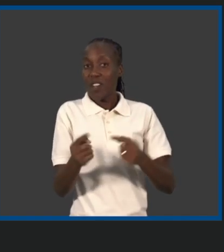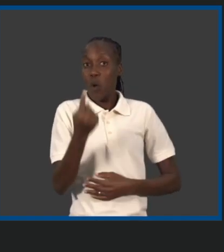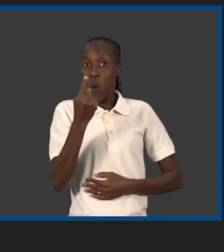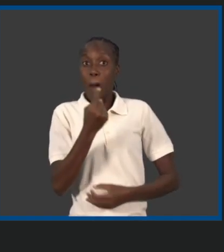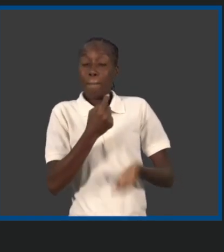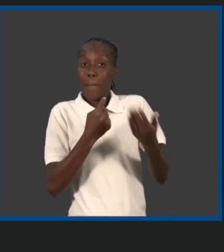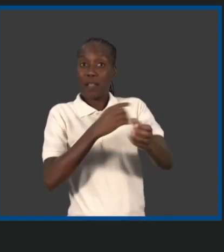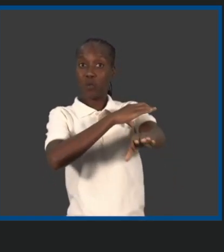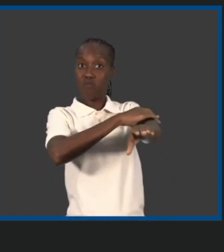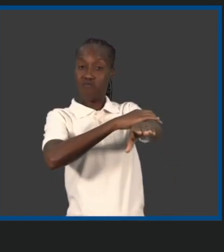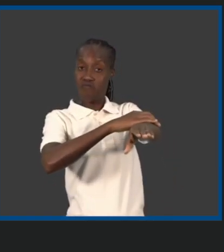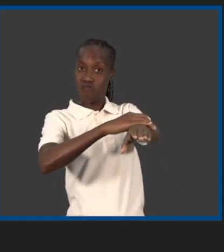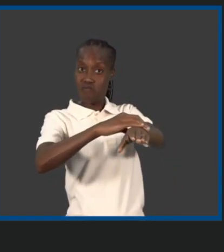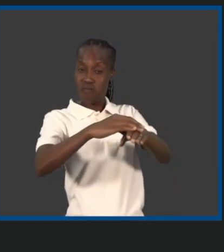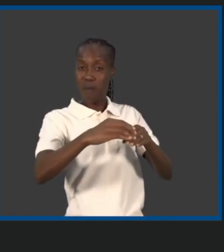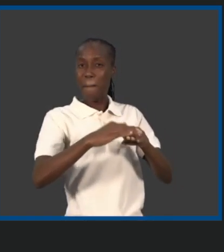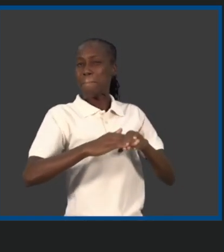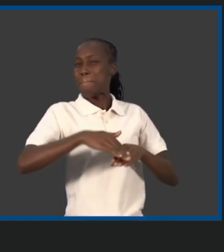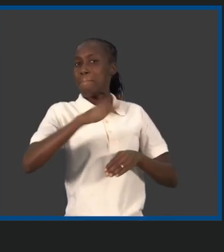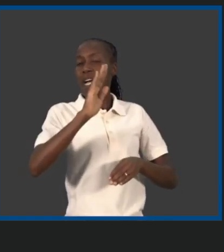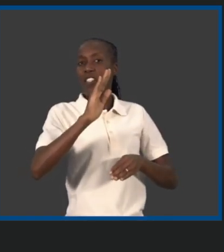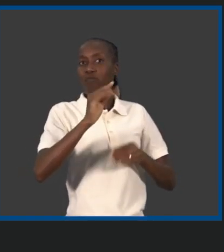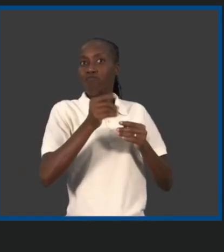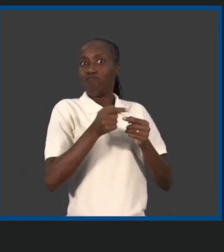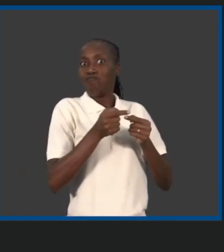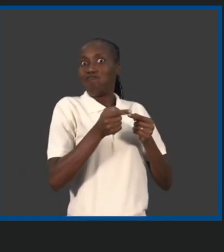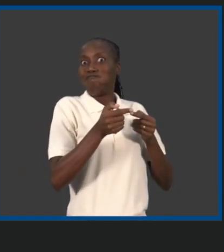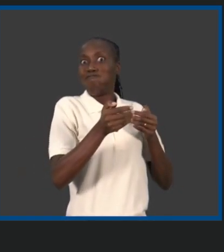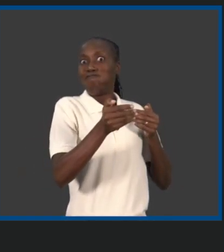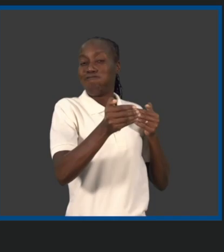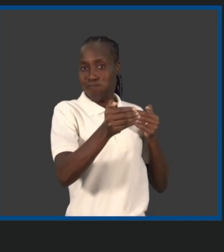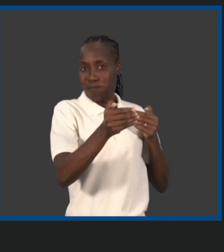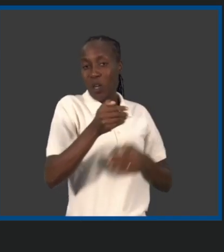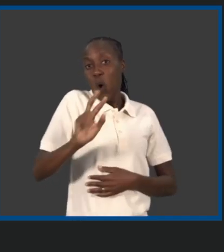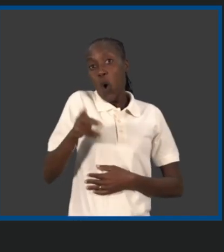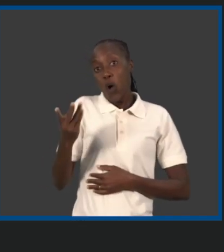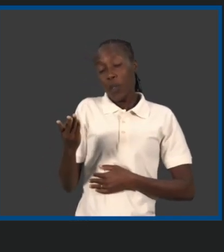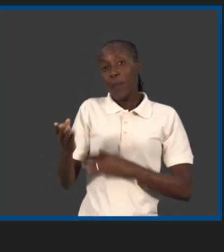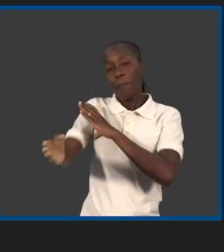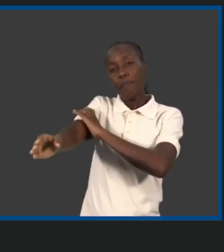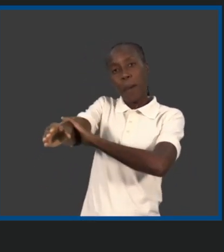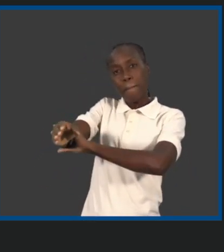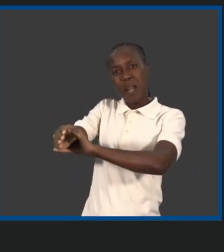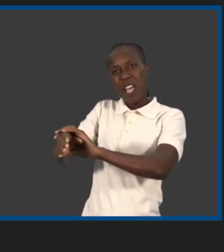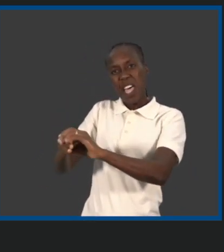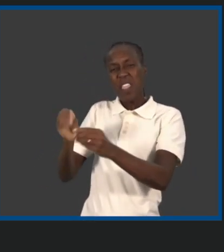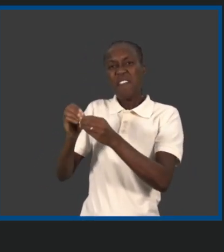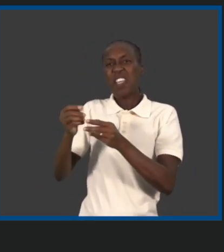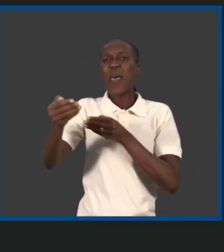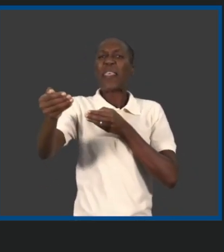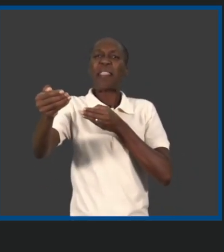braço era mais desenvolvido e o outro era menos